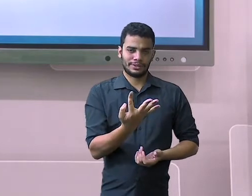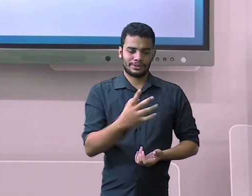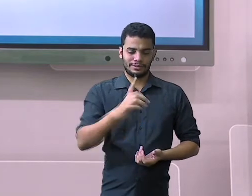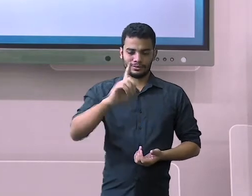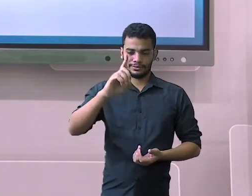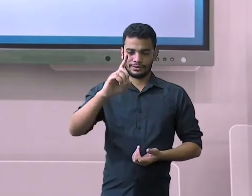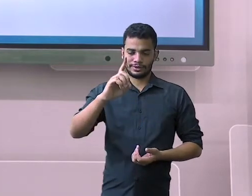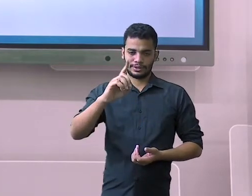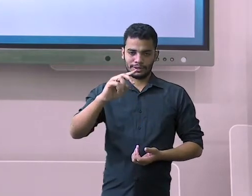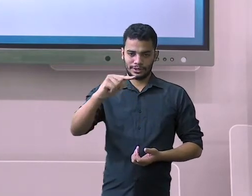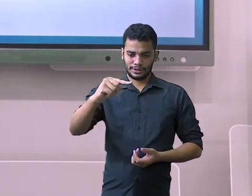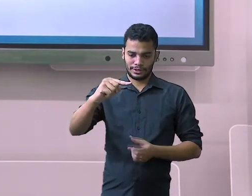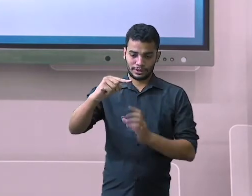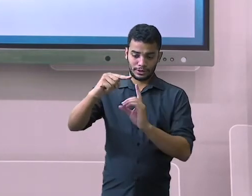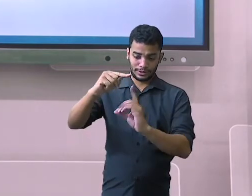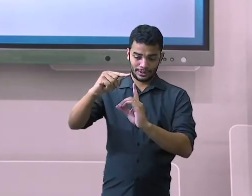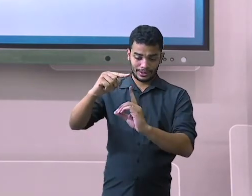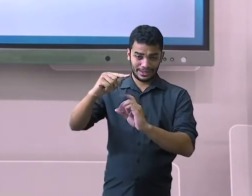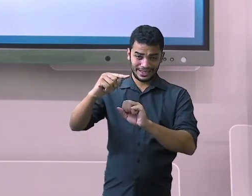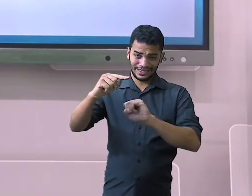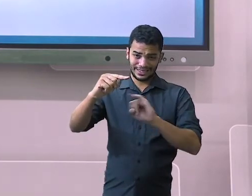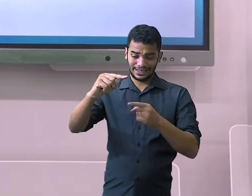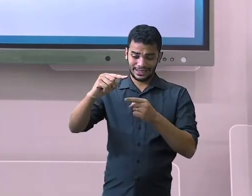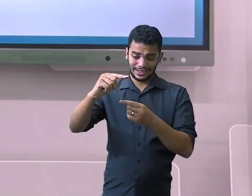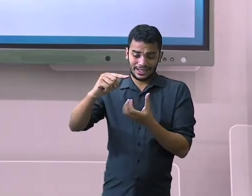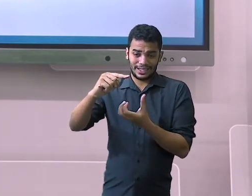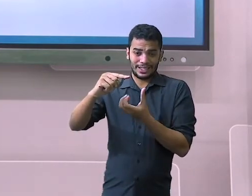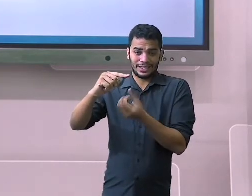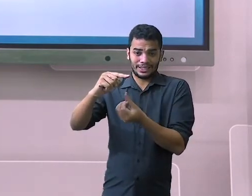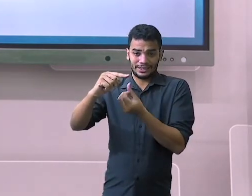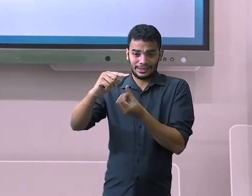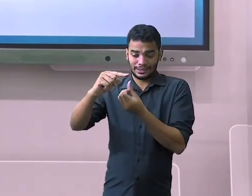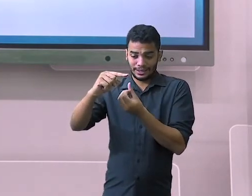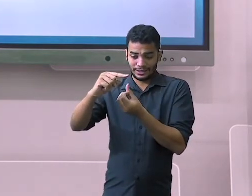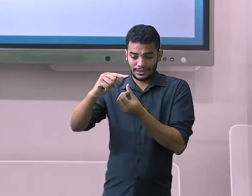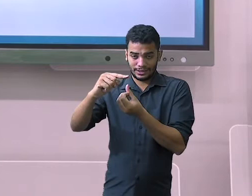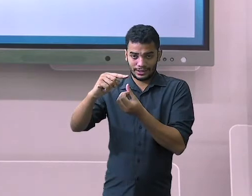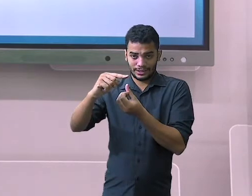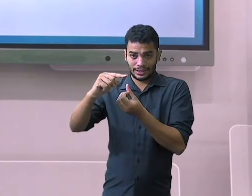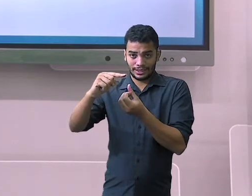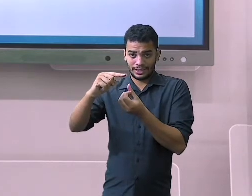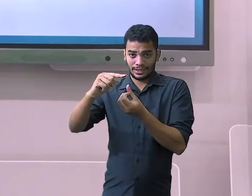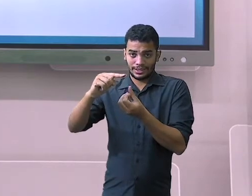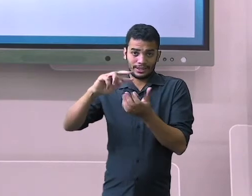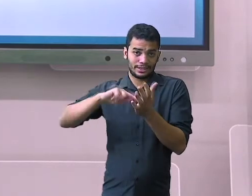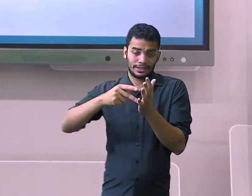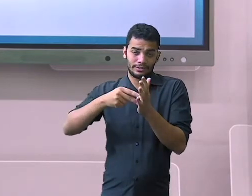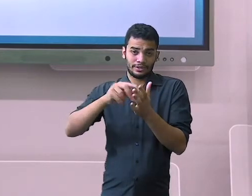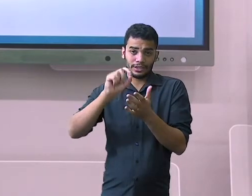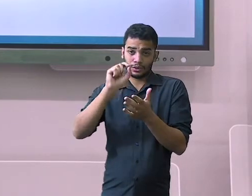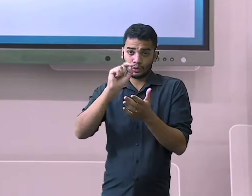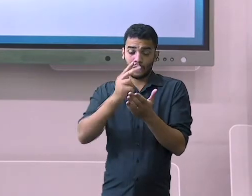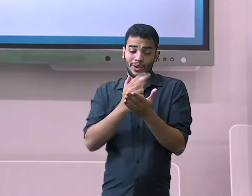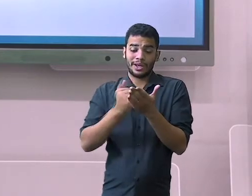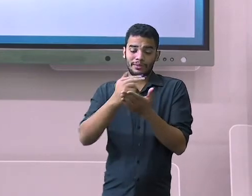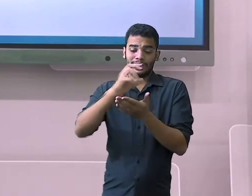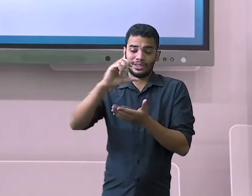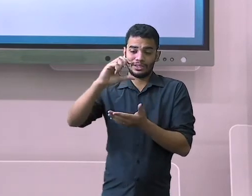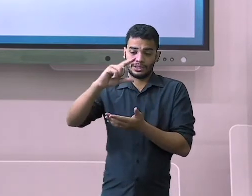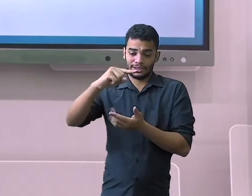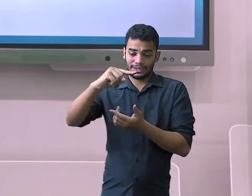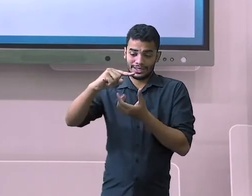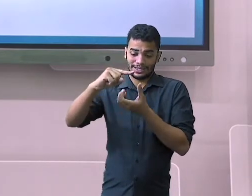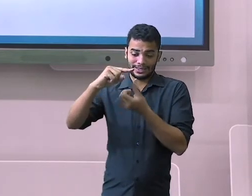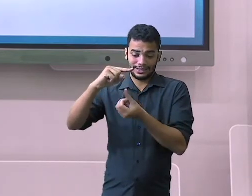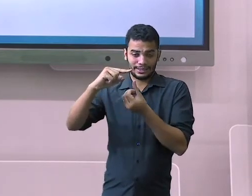que é o número que fica embaixo, é 6, significa que a minha figura que eu estou dividindo só pode ter 6 partes. Então, se